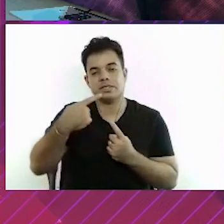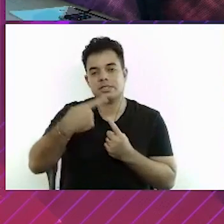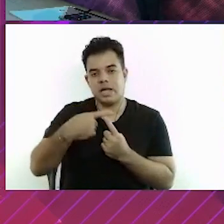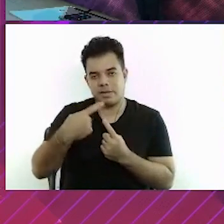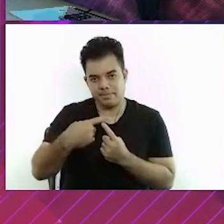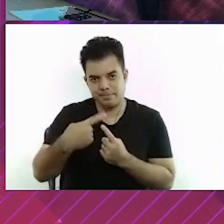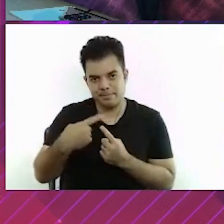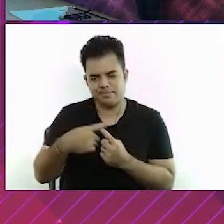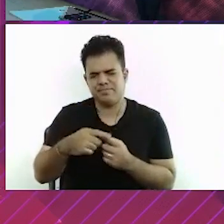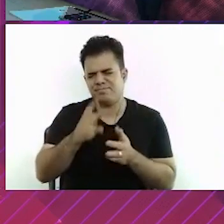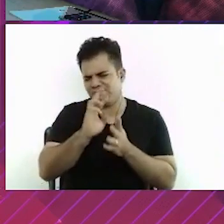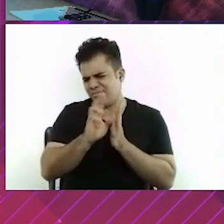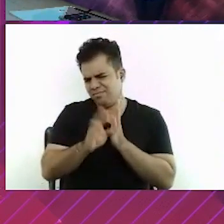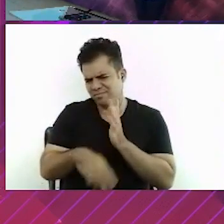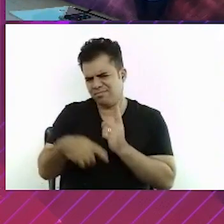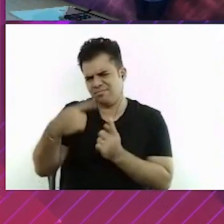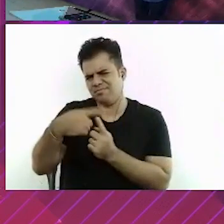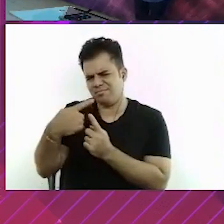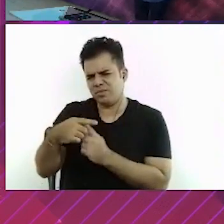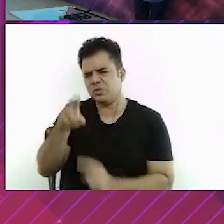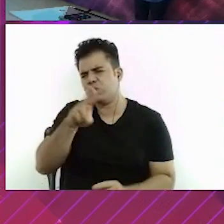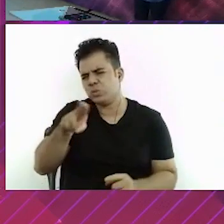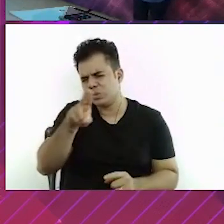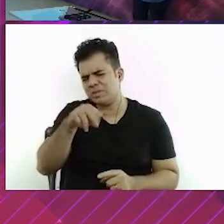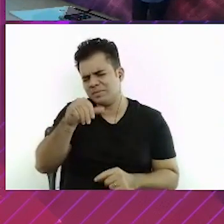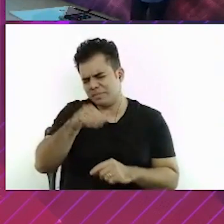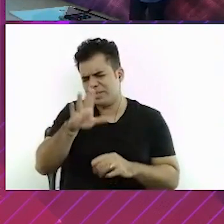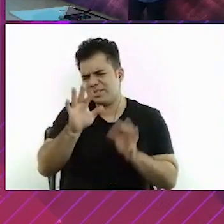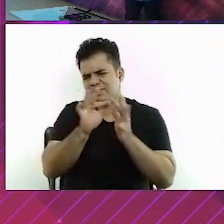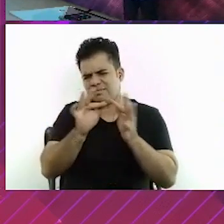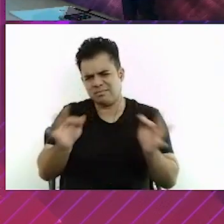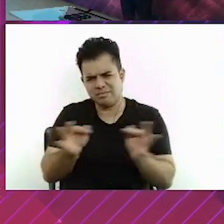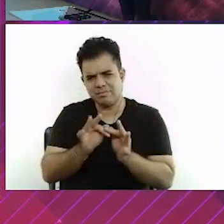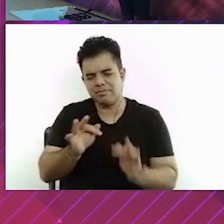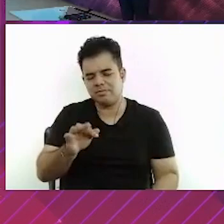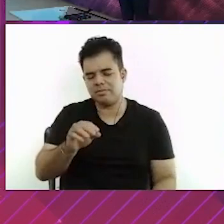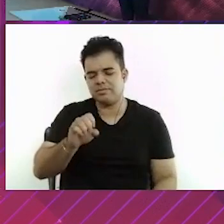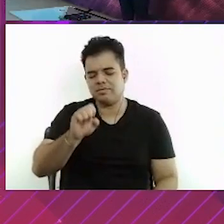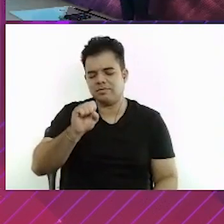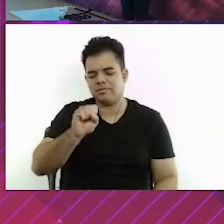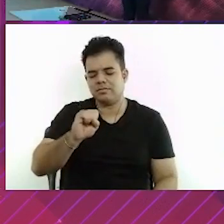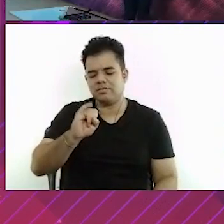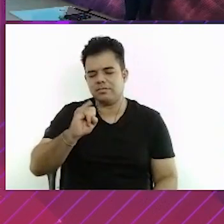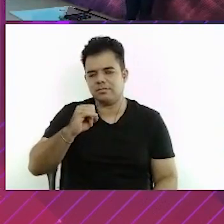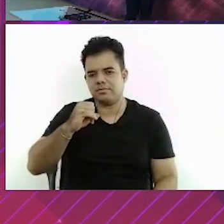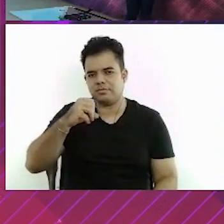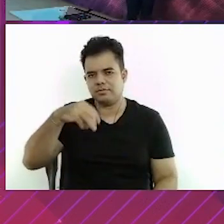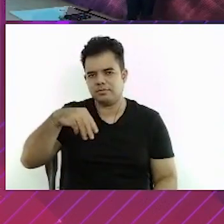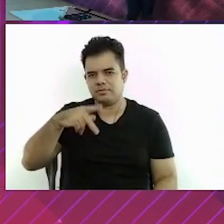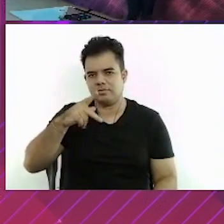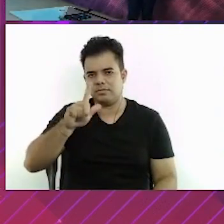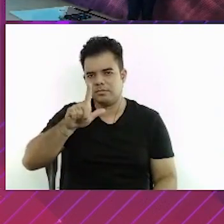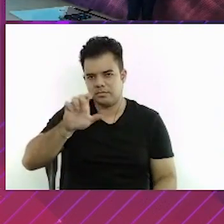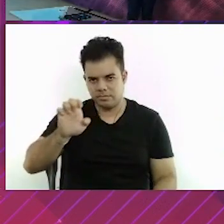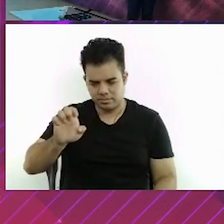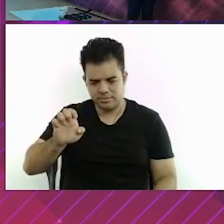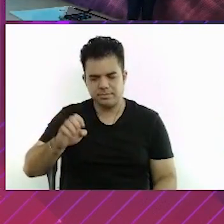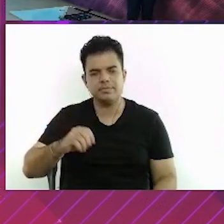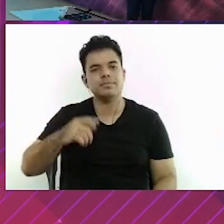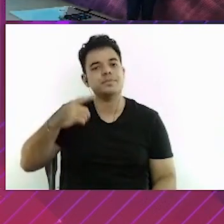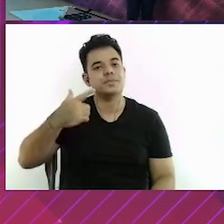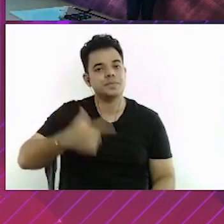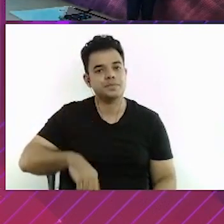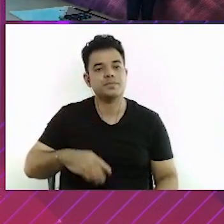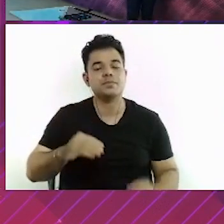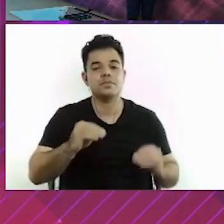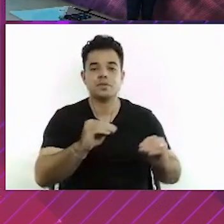tipos, eu usei o mais simples, que é simple, no caso. Depois você seta o publisher